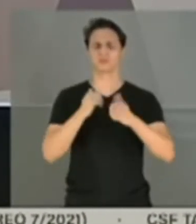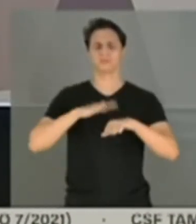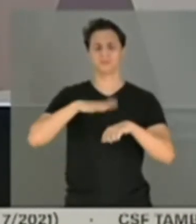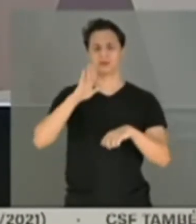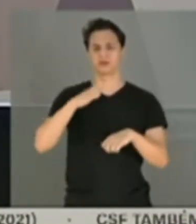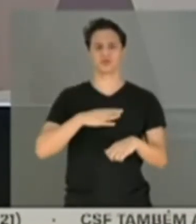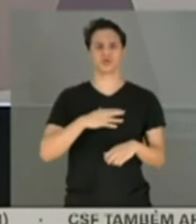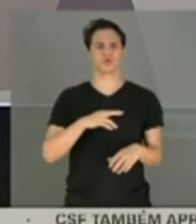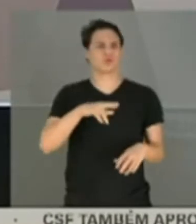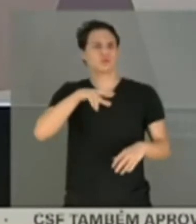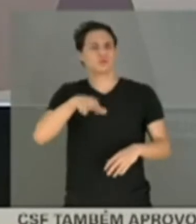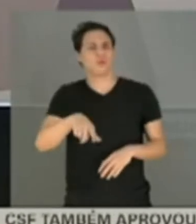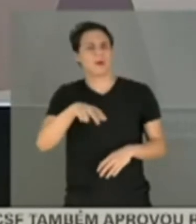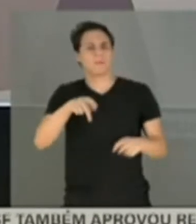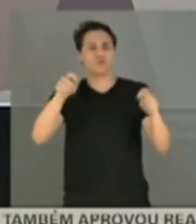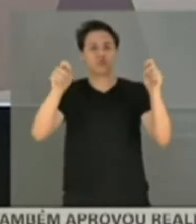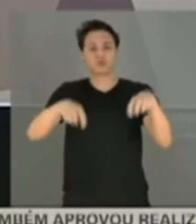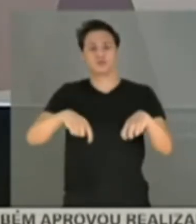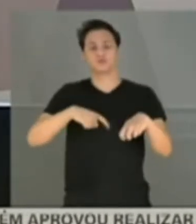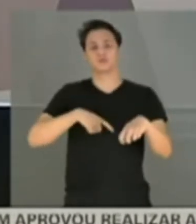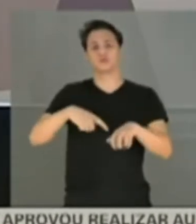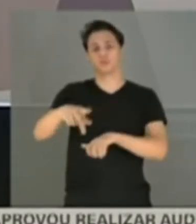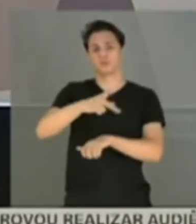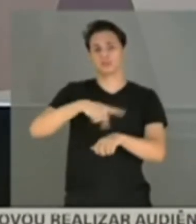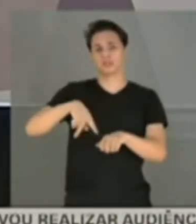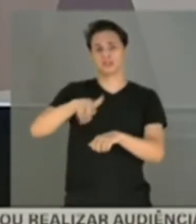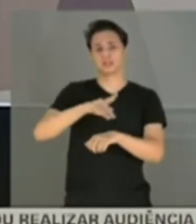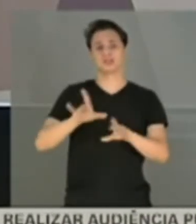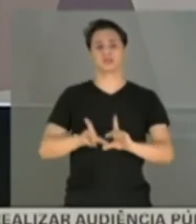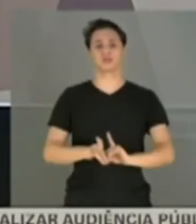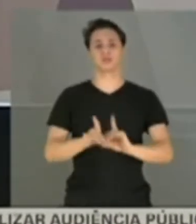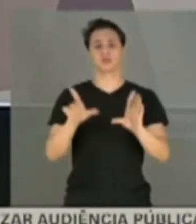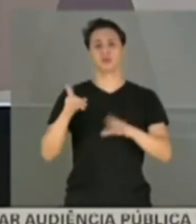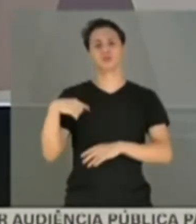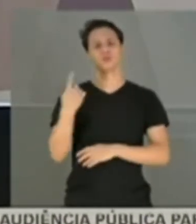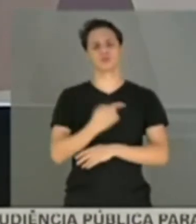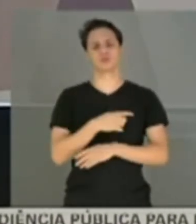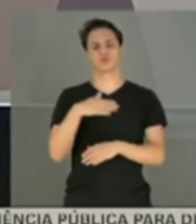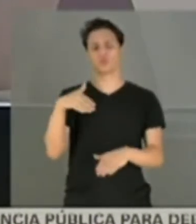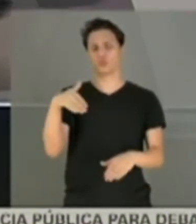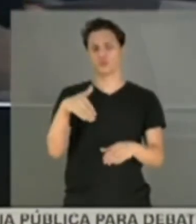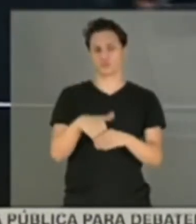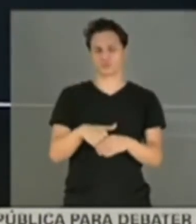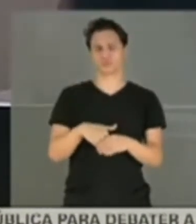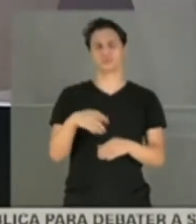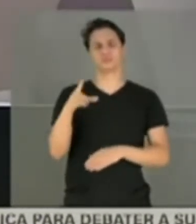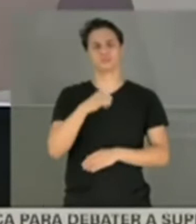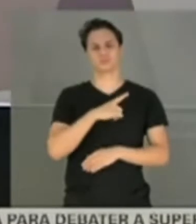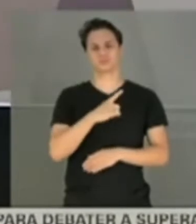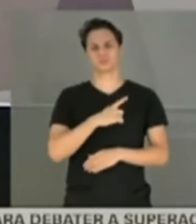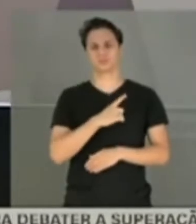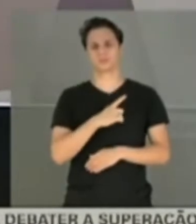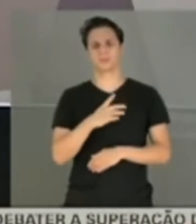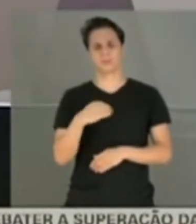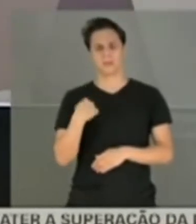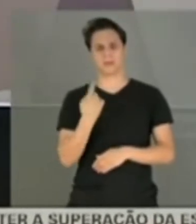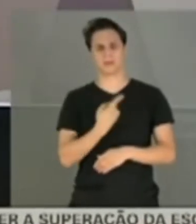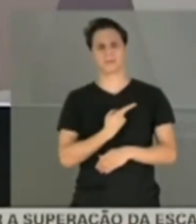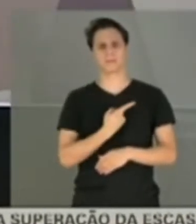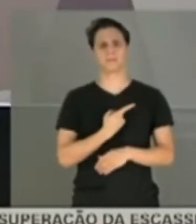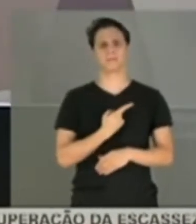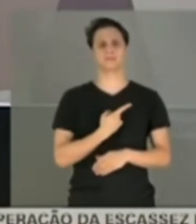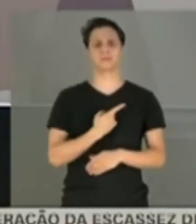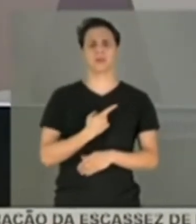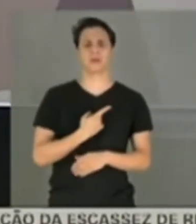possível que num país democrático, em que nós votamos e somos votados, em que perdemos ou ganhamos